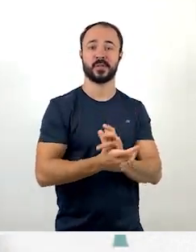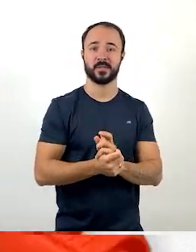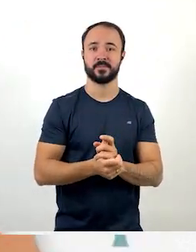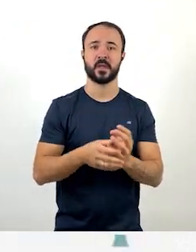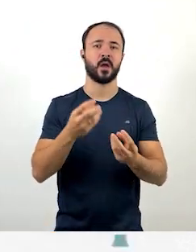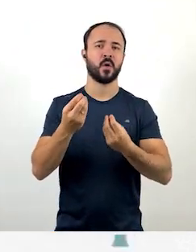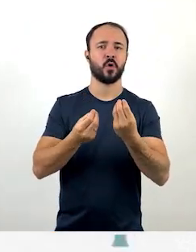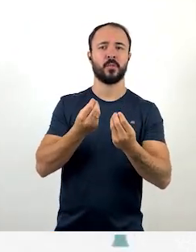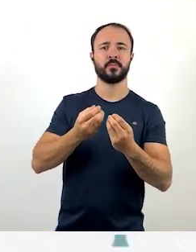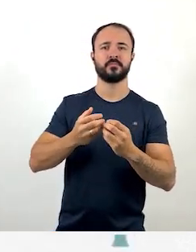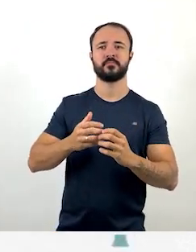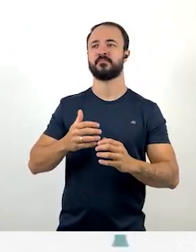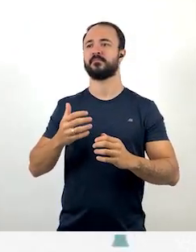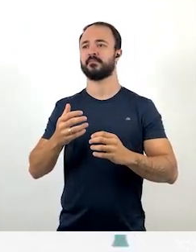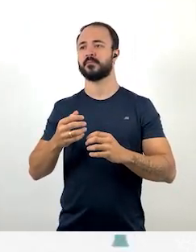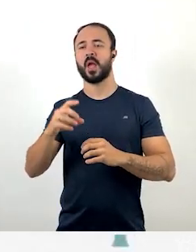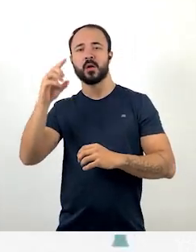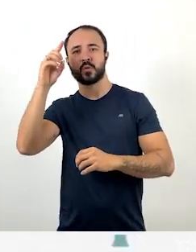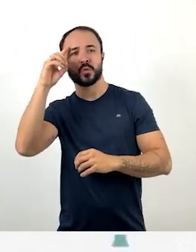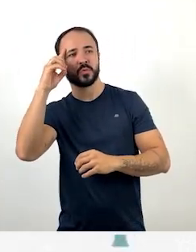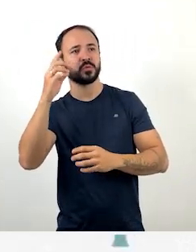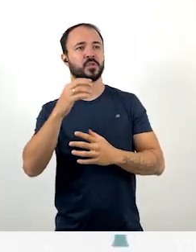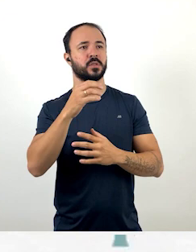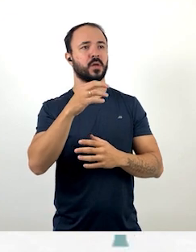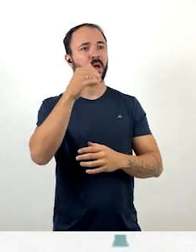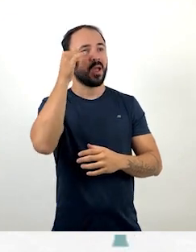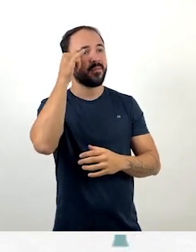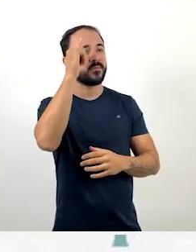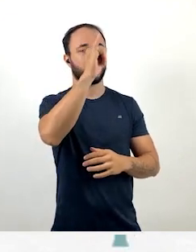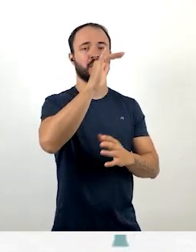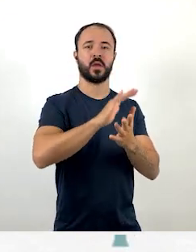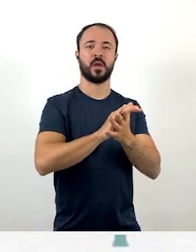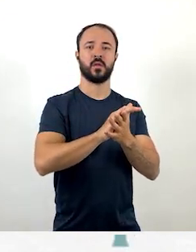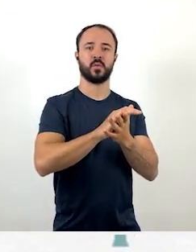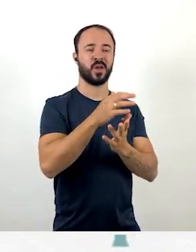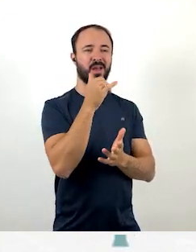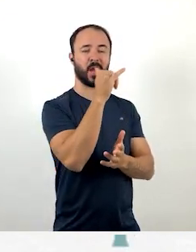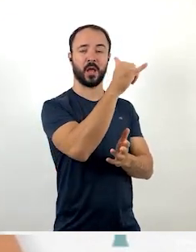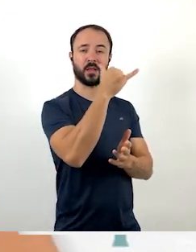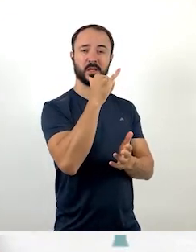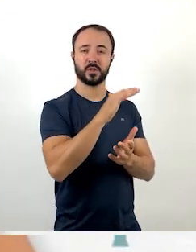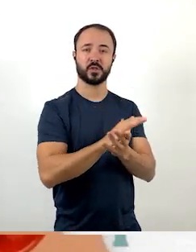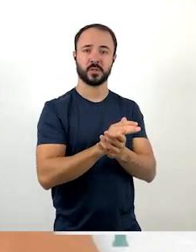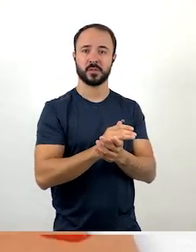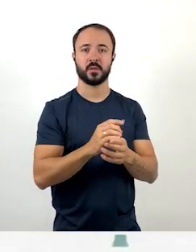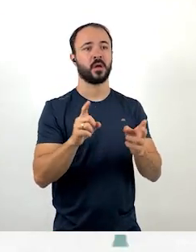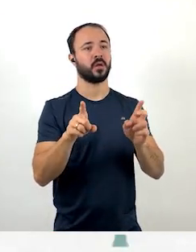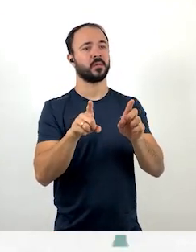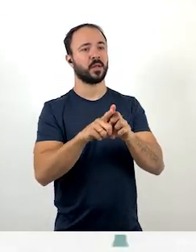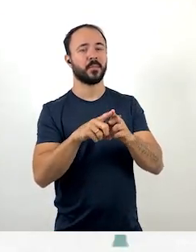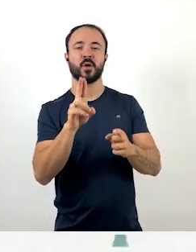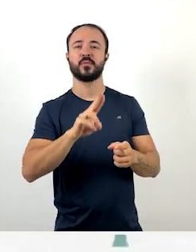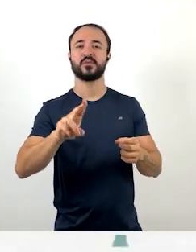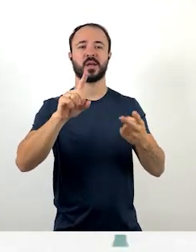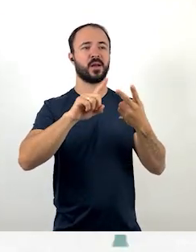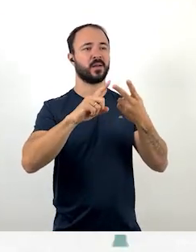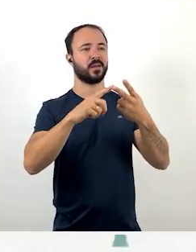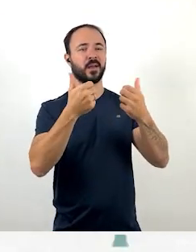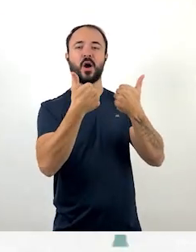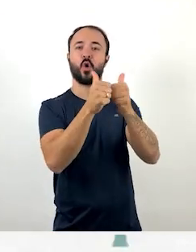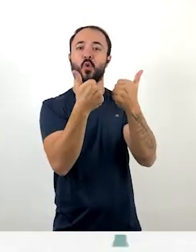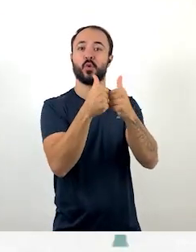adotando hábitos de consumo sustentáveis, economizando energia e dando preferência ao transporte público.